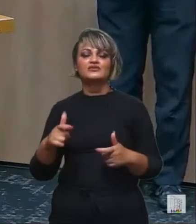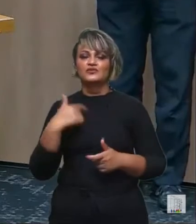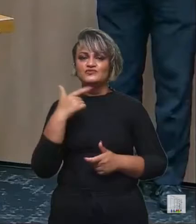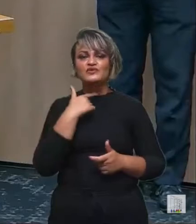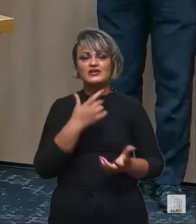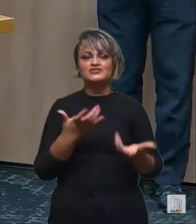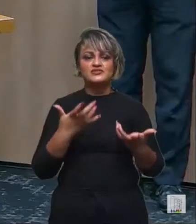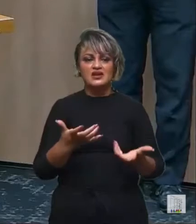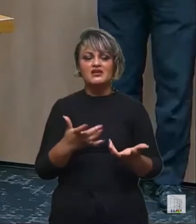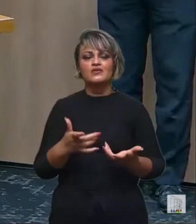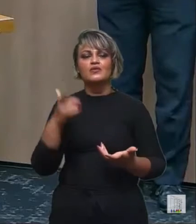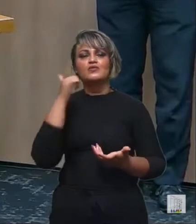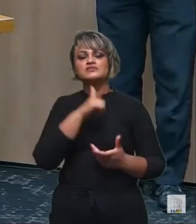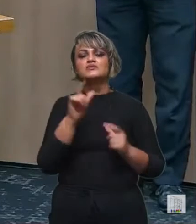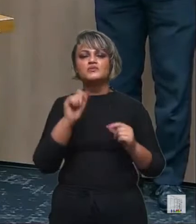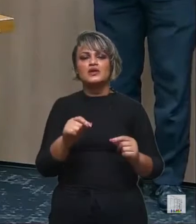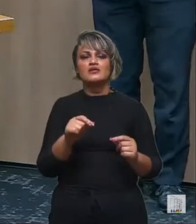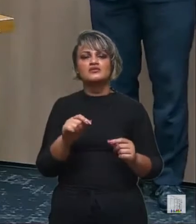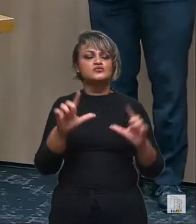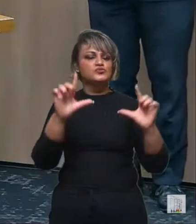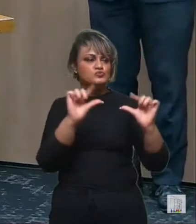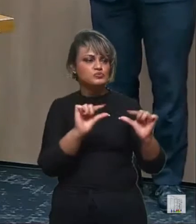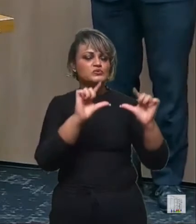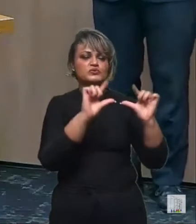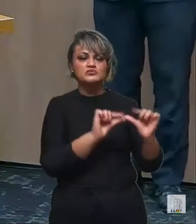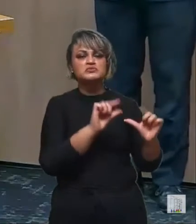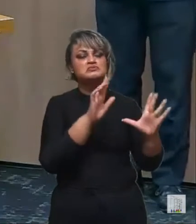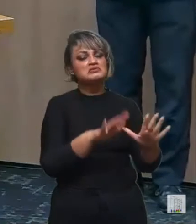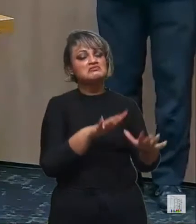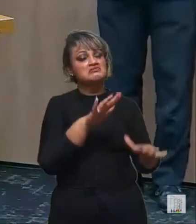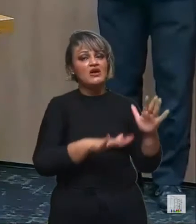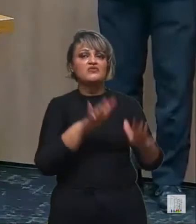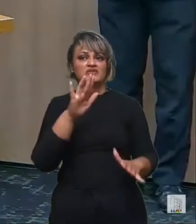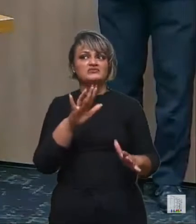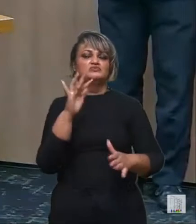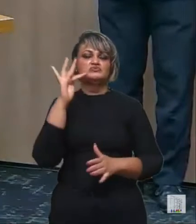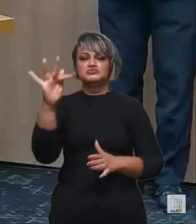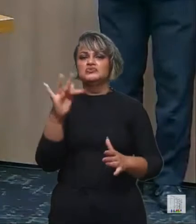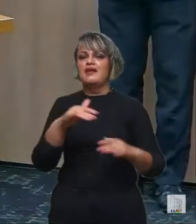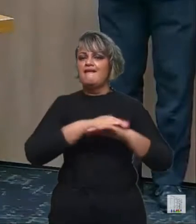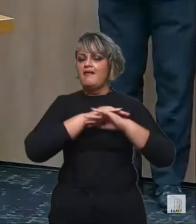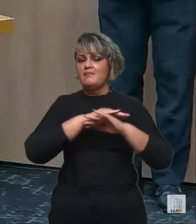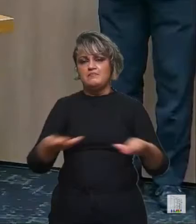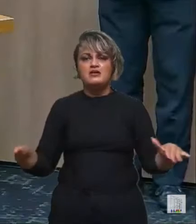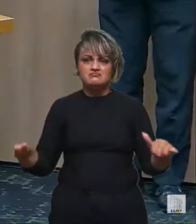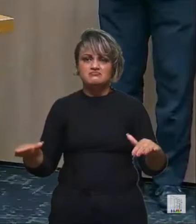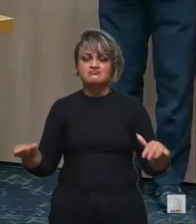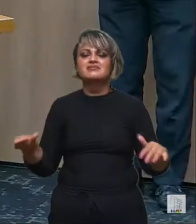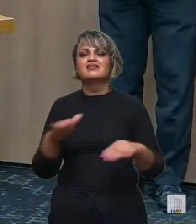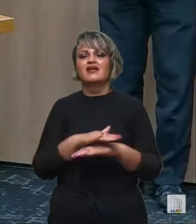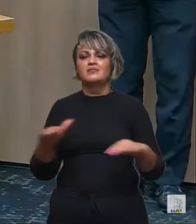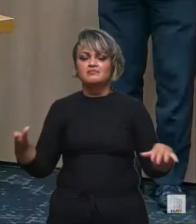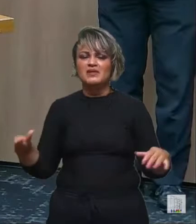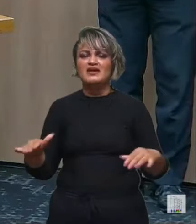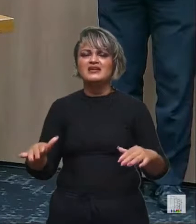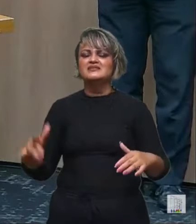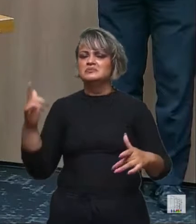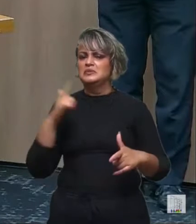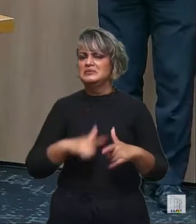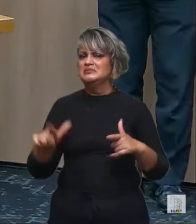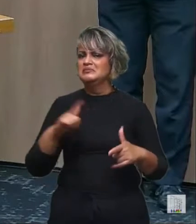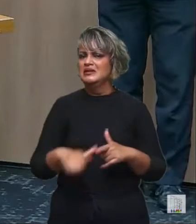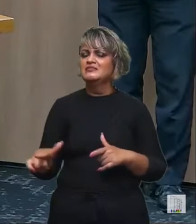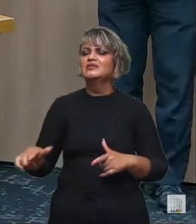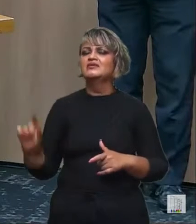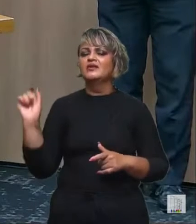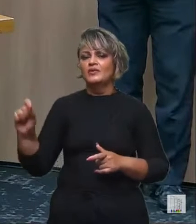é reduzir, minimizar e, quiçá, um dia eliminar do cenário global esse nefasto delito que